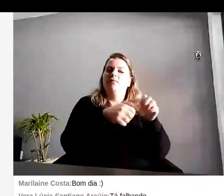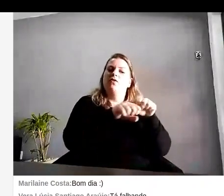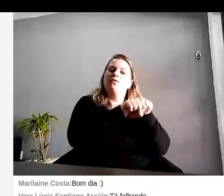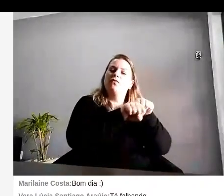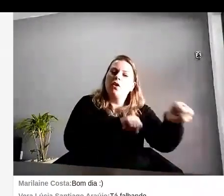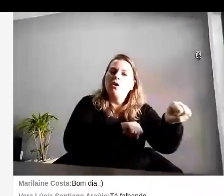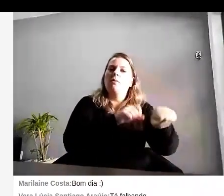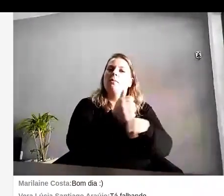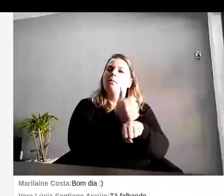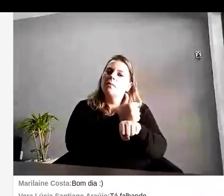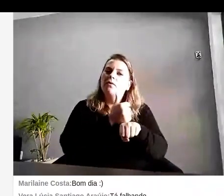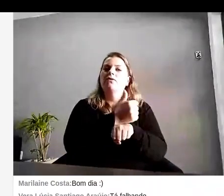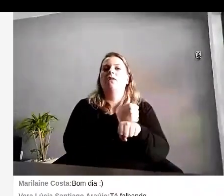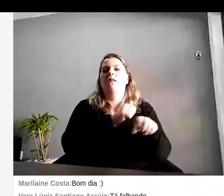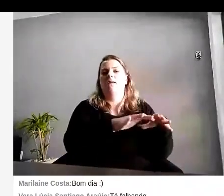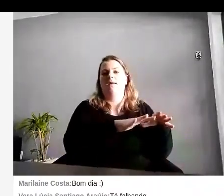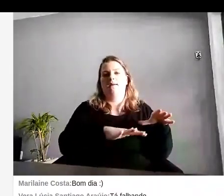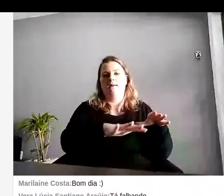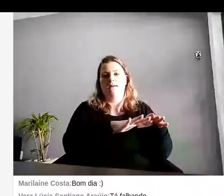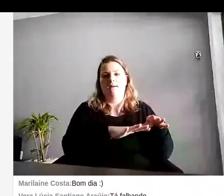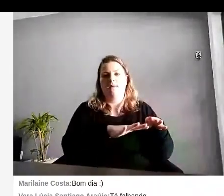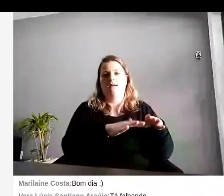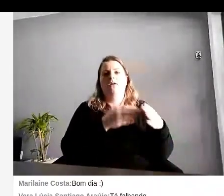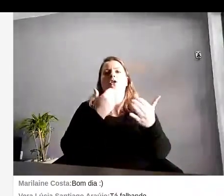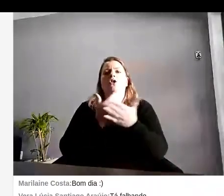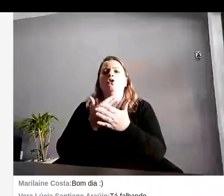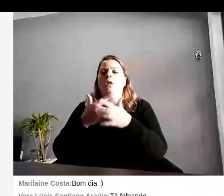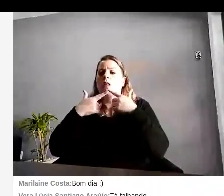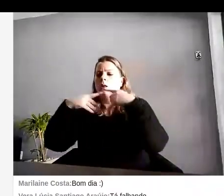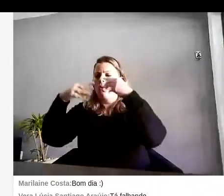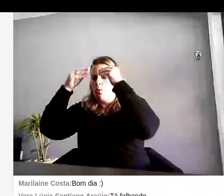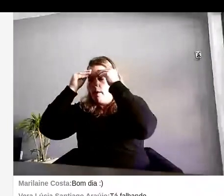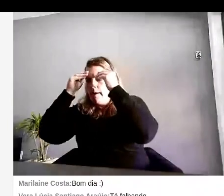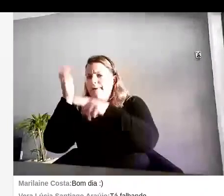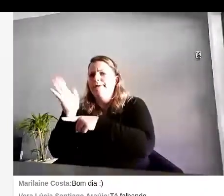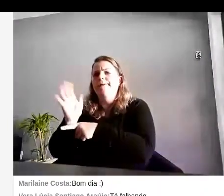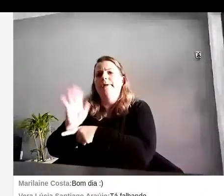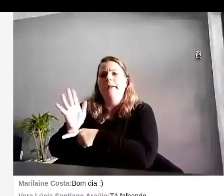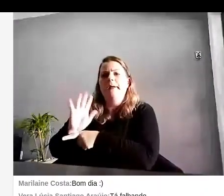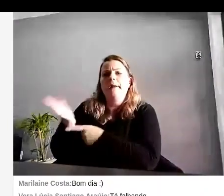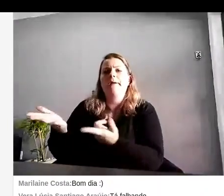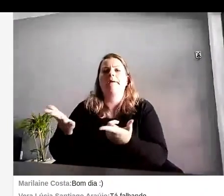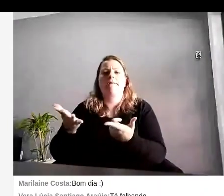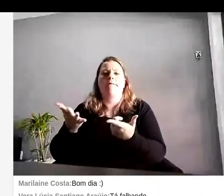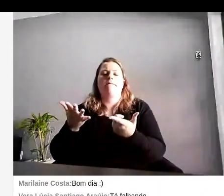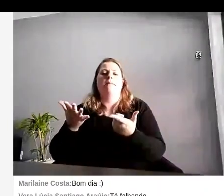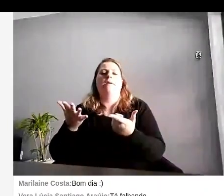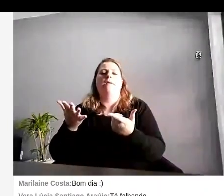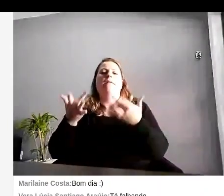nós estudamos as linguagens cinematográficas, estudamos as linguagens teatrais,